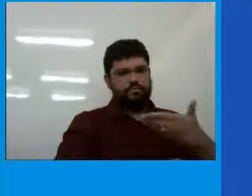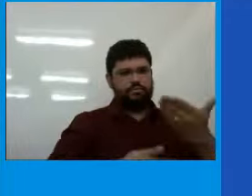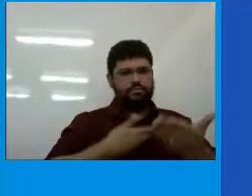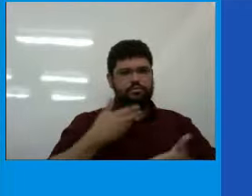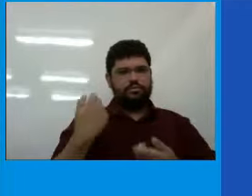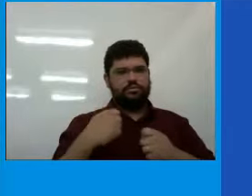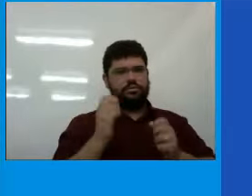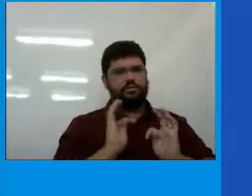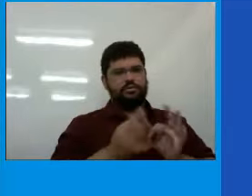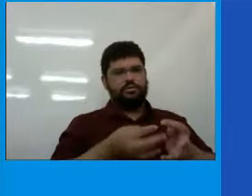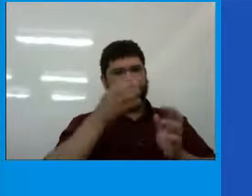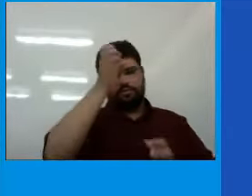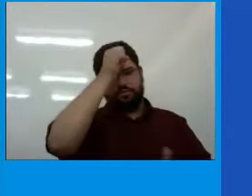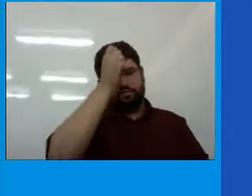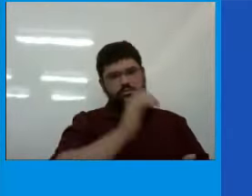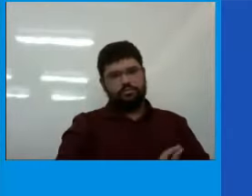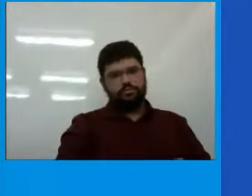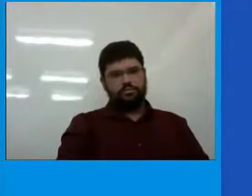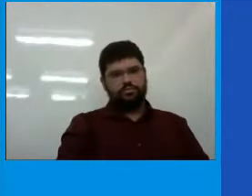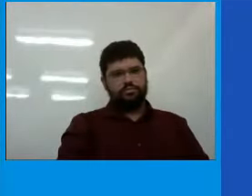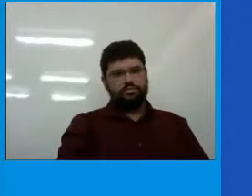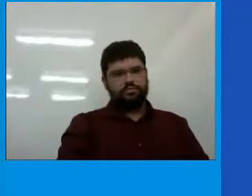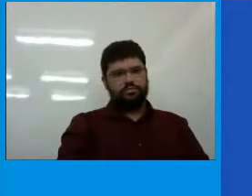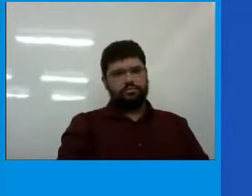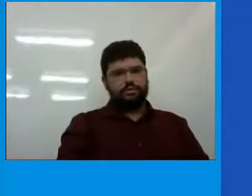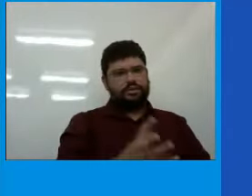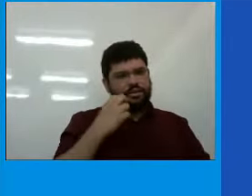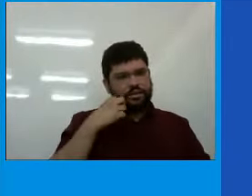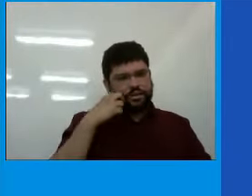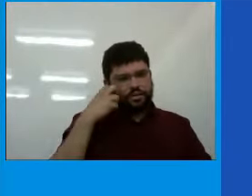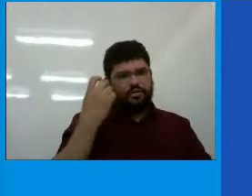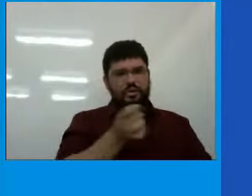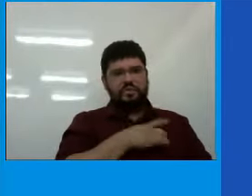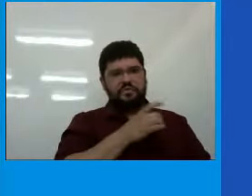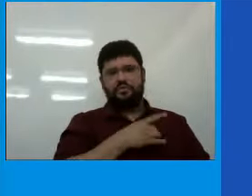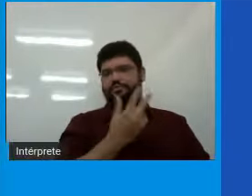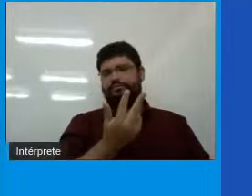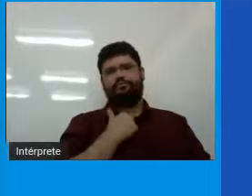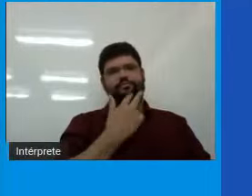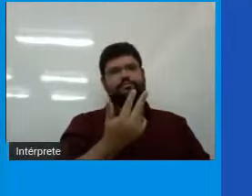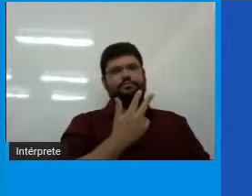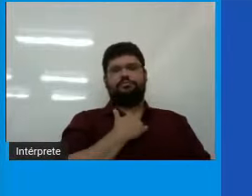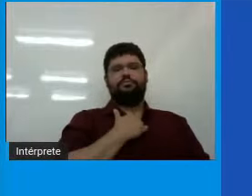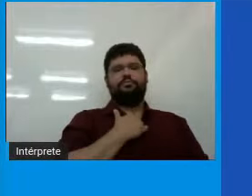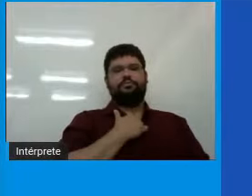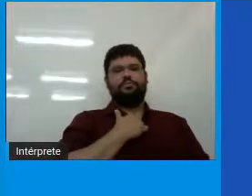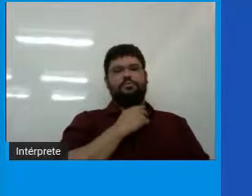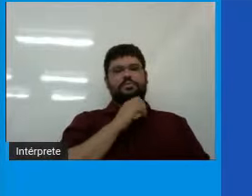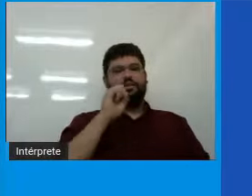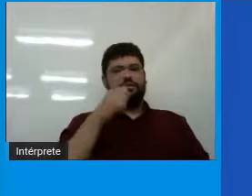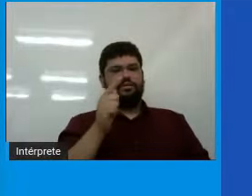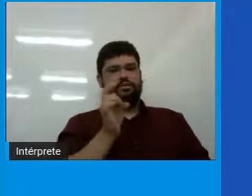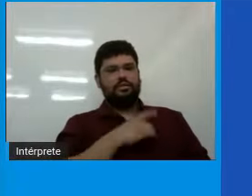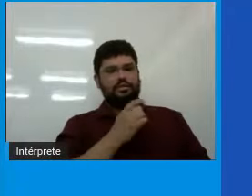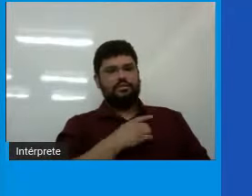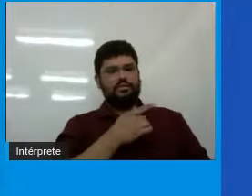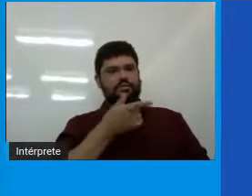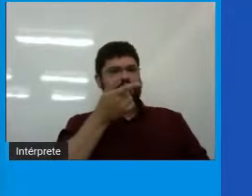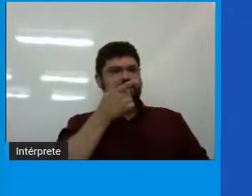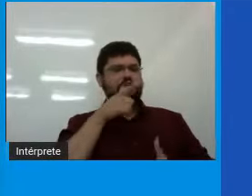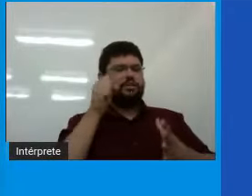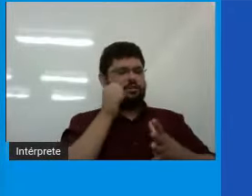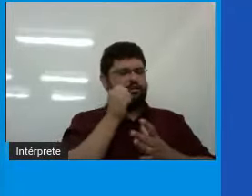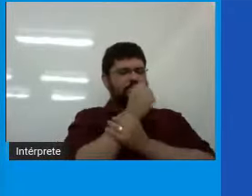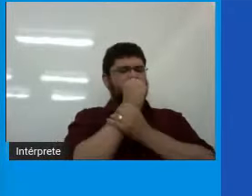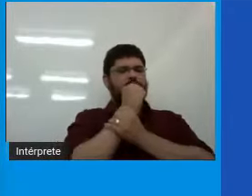tecnologia. E mais importante, não tenha receio, não tenha medo. Quando você não tem medo e receio, você ganha segurança. Depois